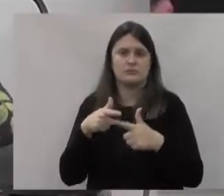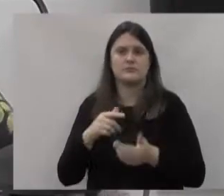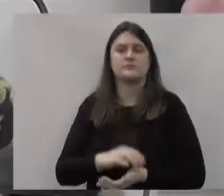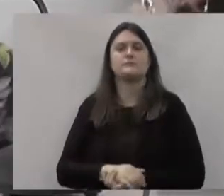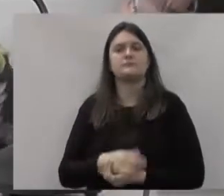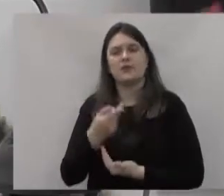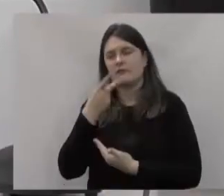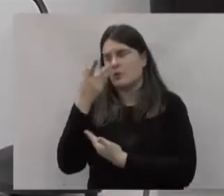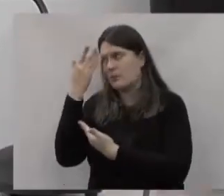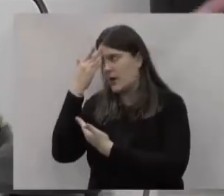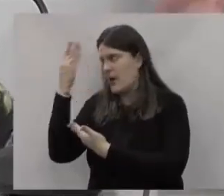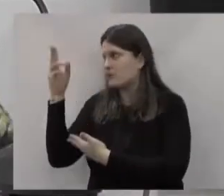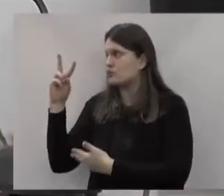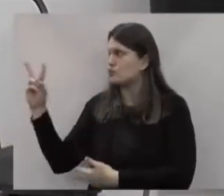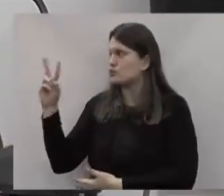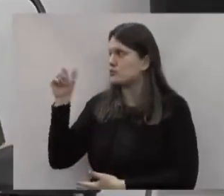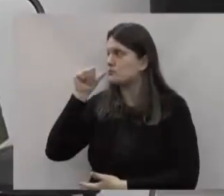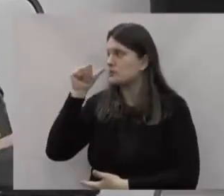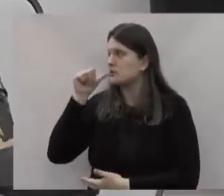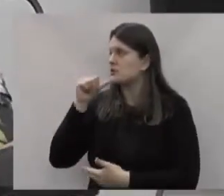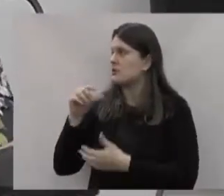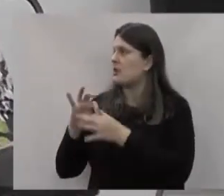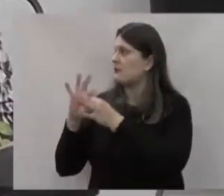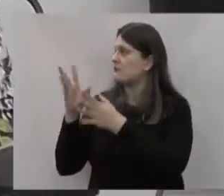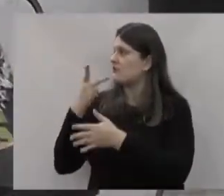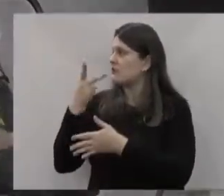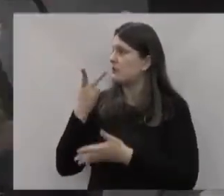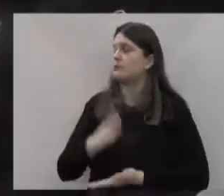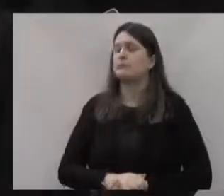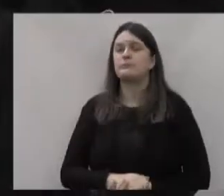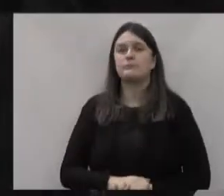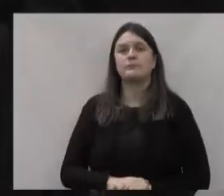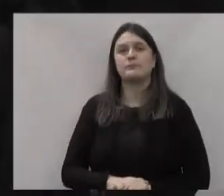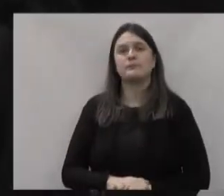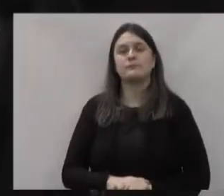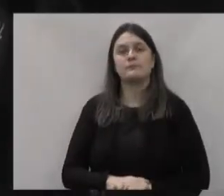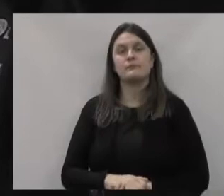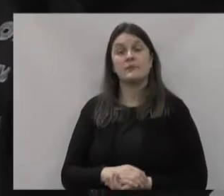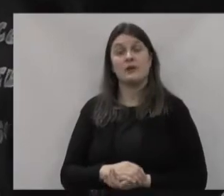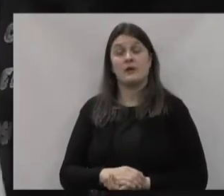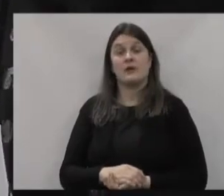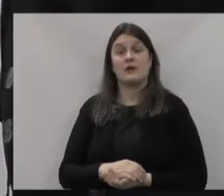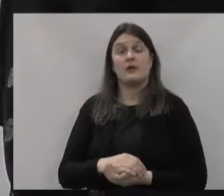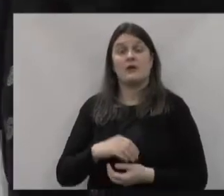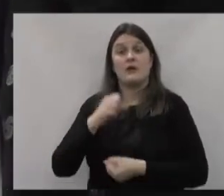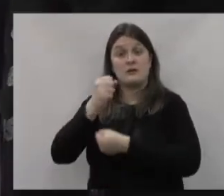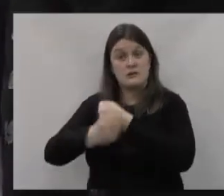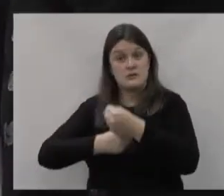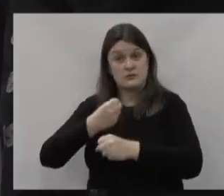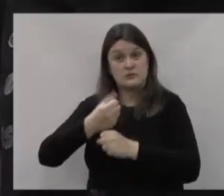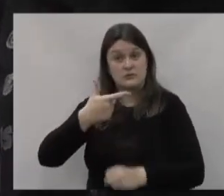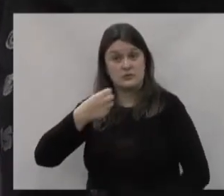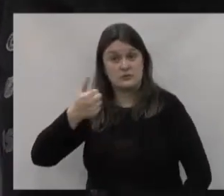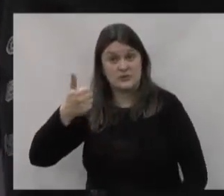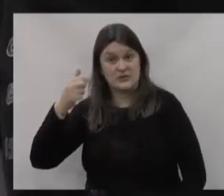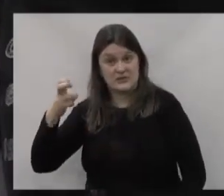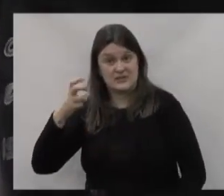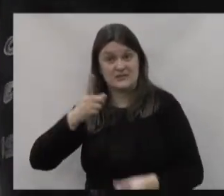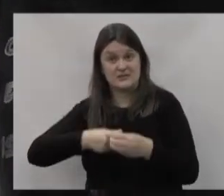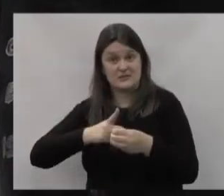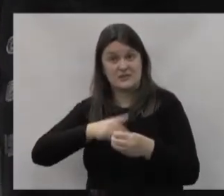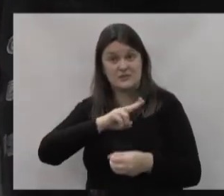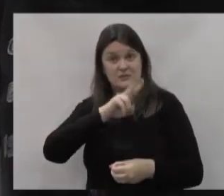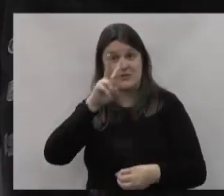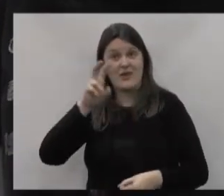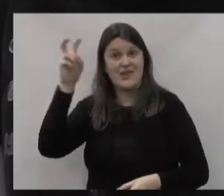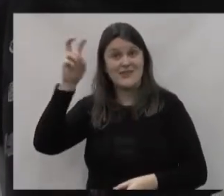condições, e eu agradeço as duas e deixo aberta a palavra a elas. No mapa da violência de 2015, União da Vitória aparece como